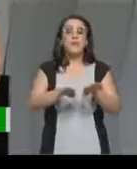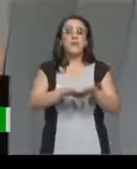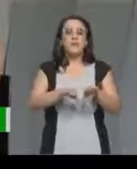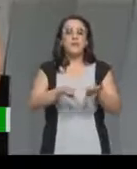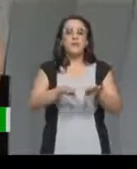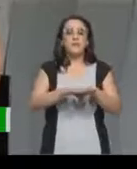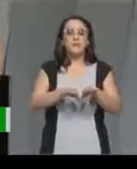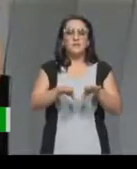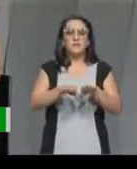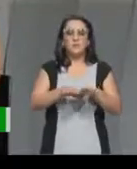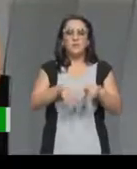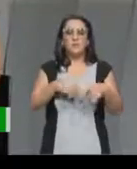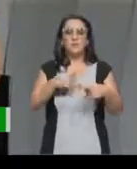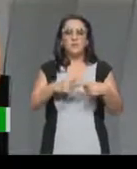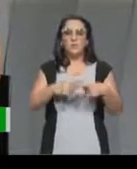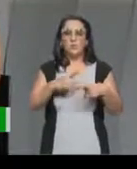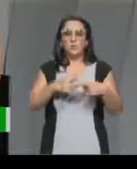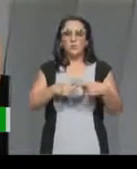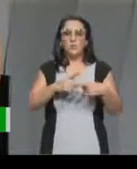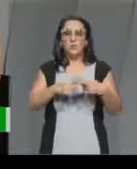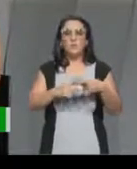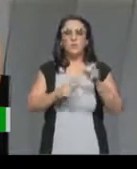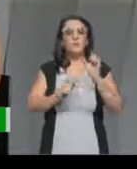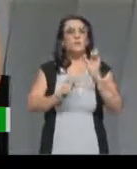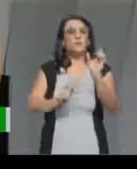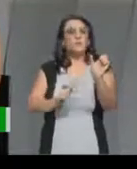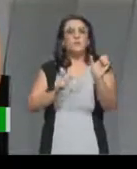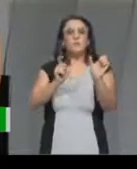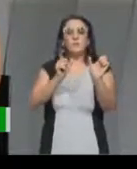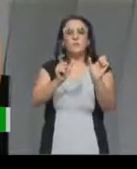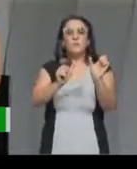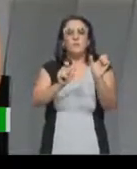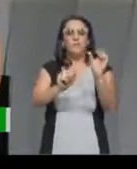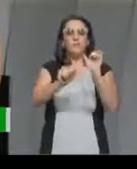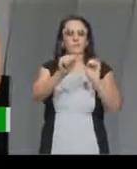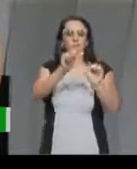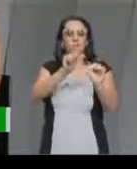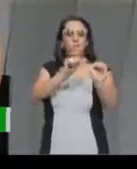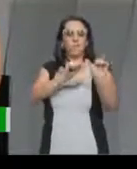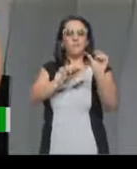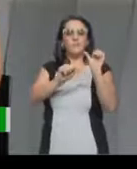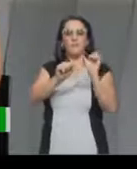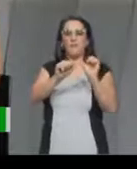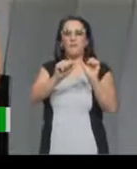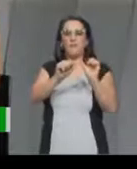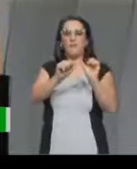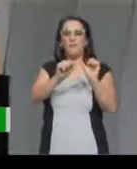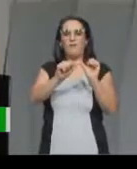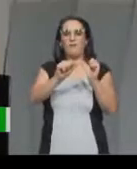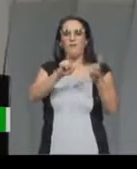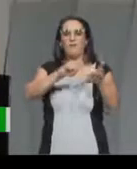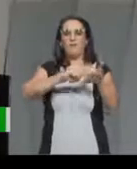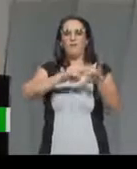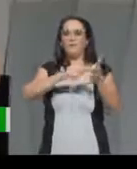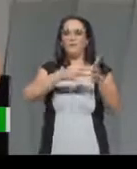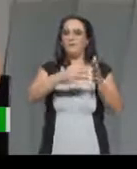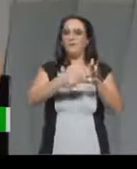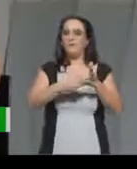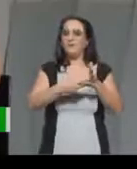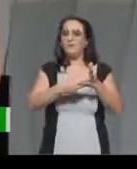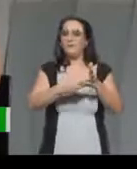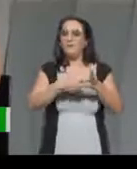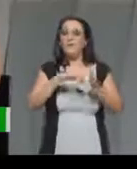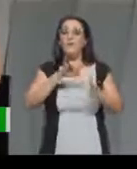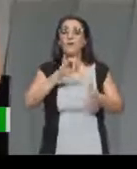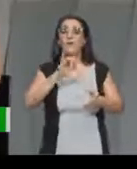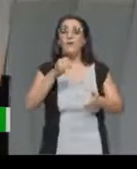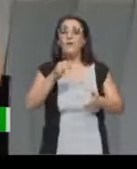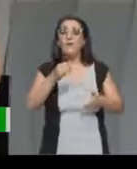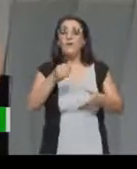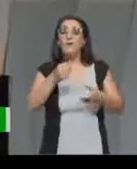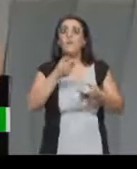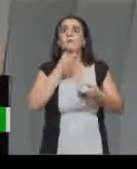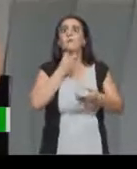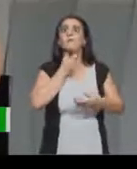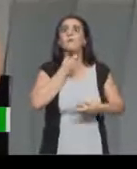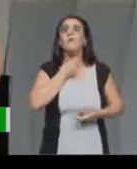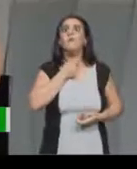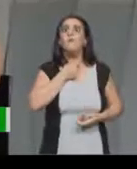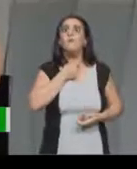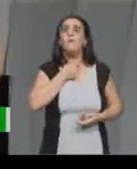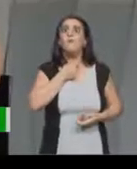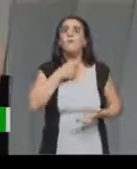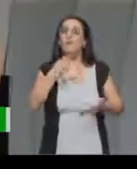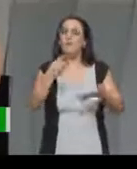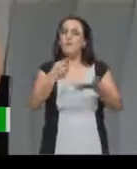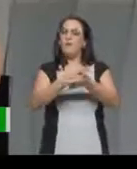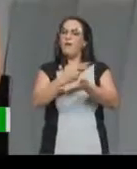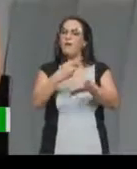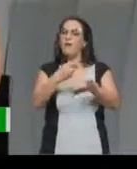porque as palavras mudam de sentido se a gente pronuncia na leitura a sílaba tônica errada. Então, quando eu